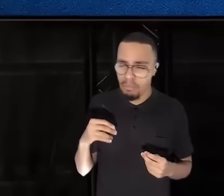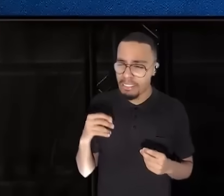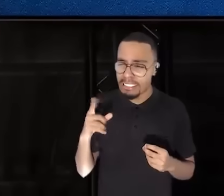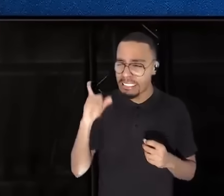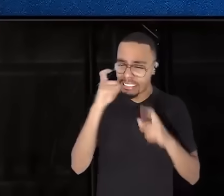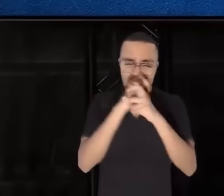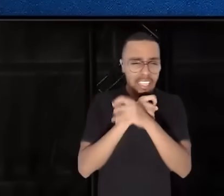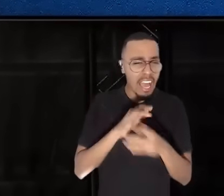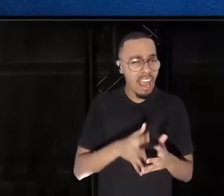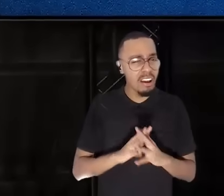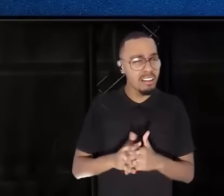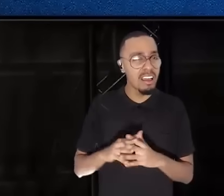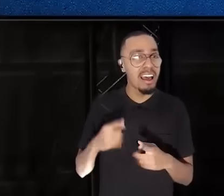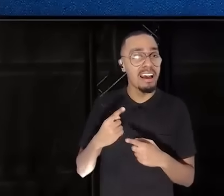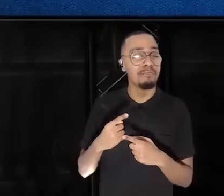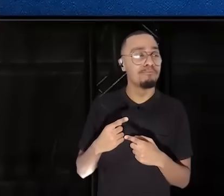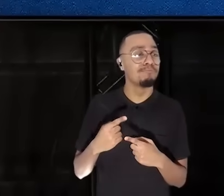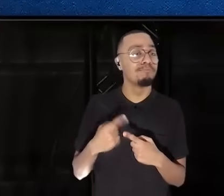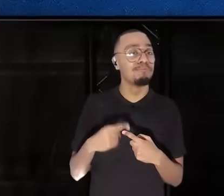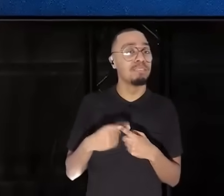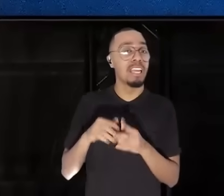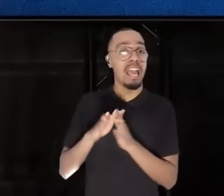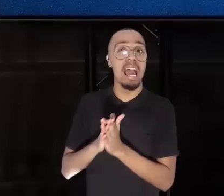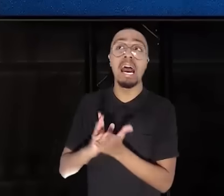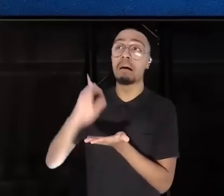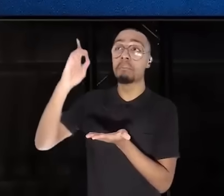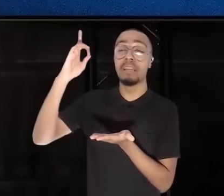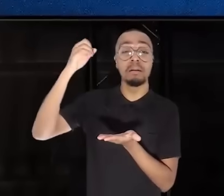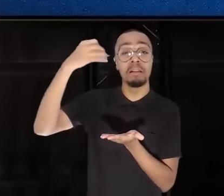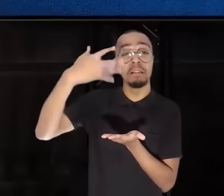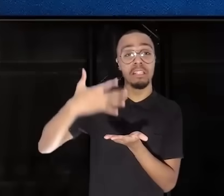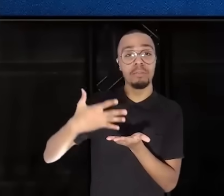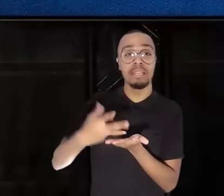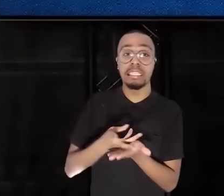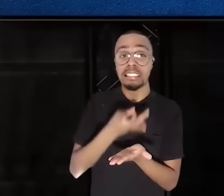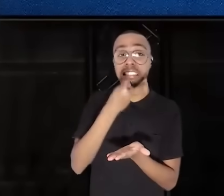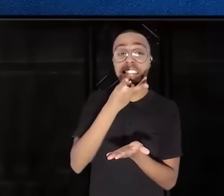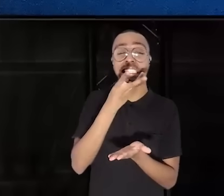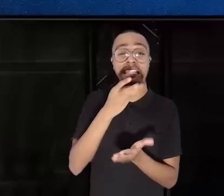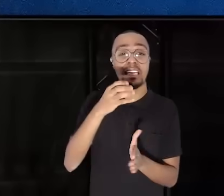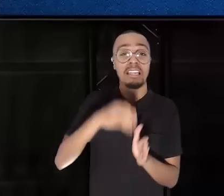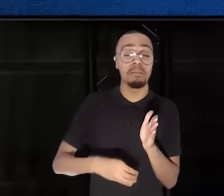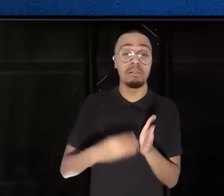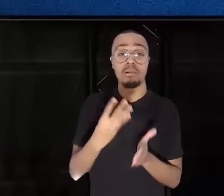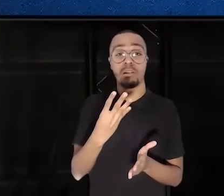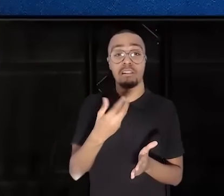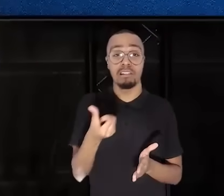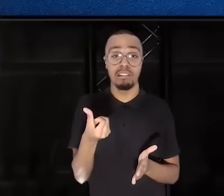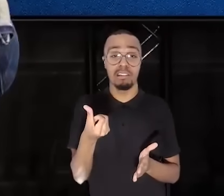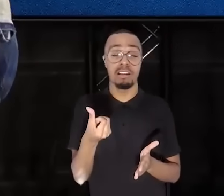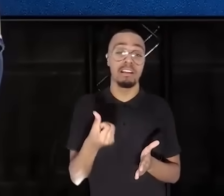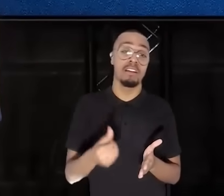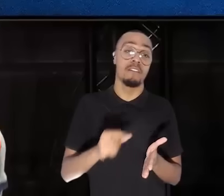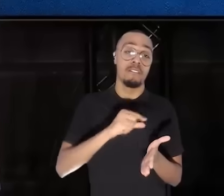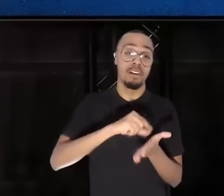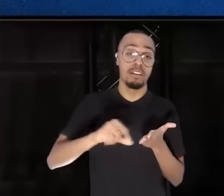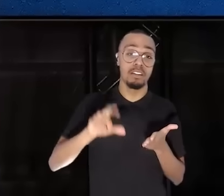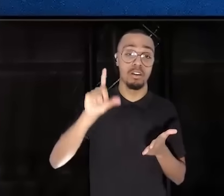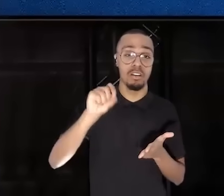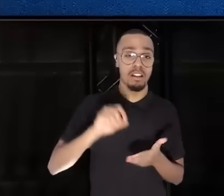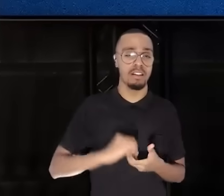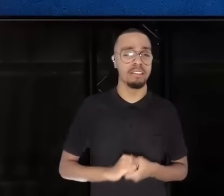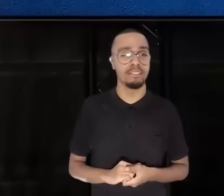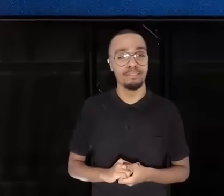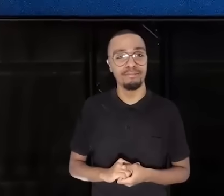Porque a Bíblia diz abertamente para nós, em Isaías 46, versículo 10, que desde o início